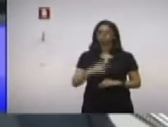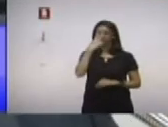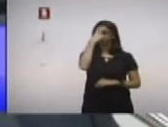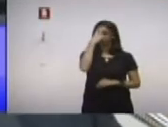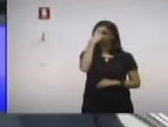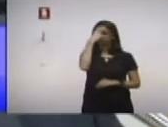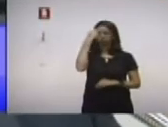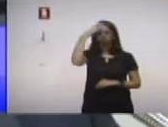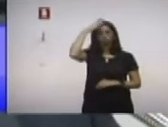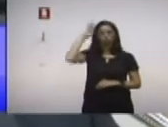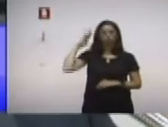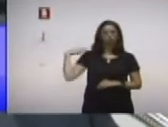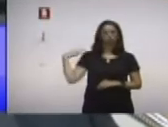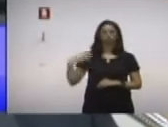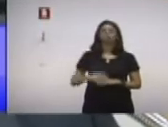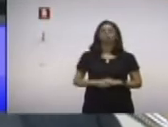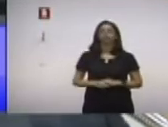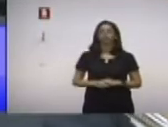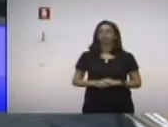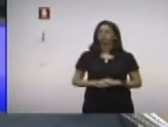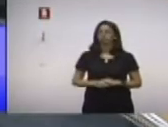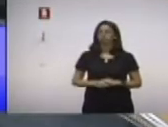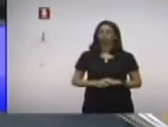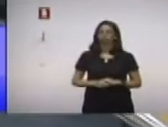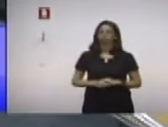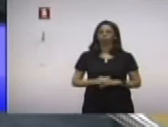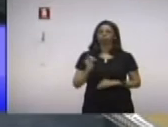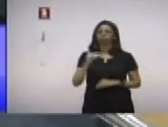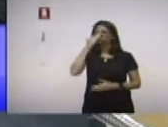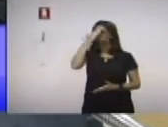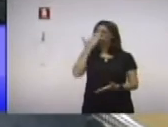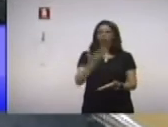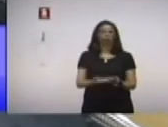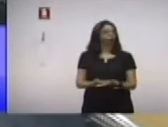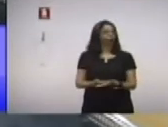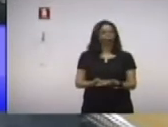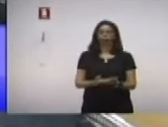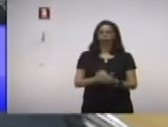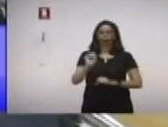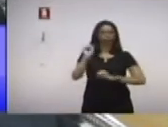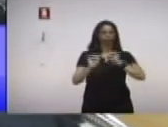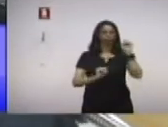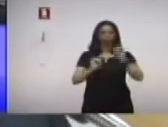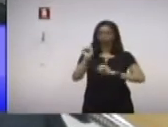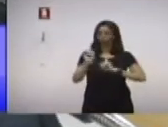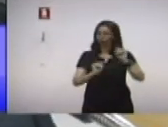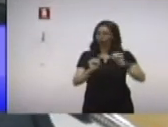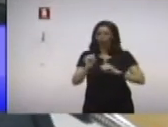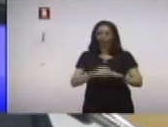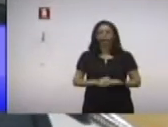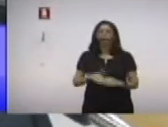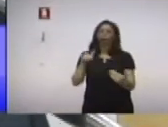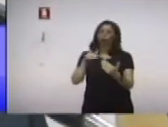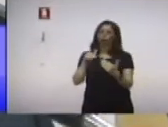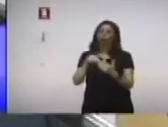pois eu não acredito na empresa não acredito na Sabesp ela há mais de um ano atrás ela